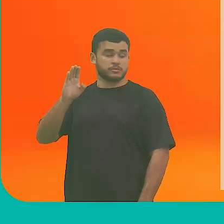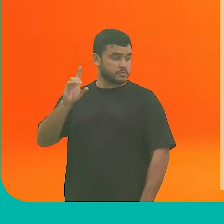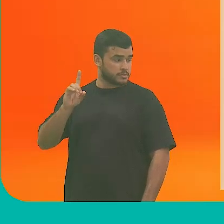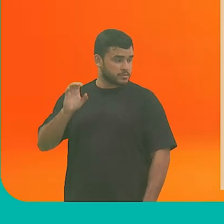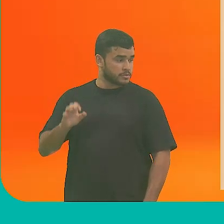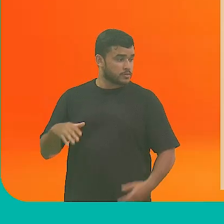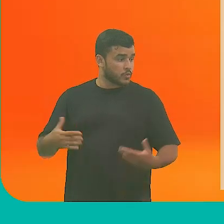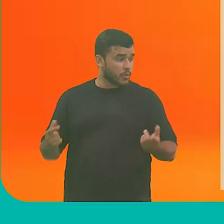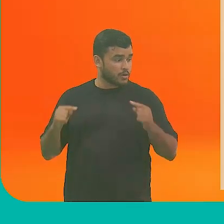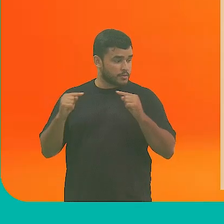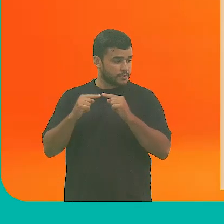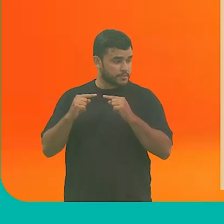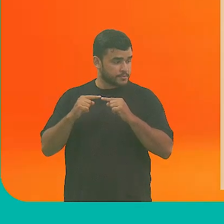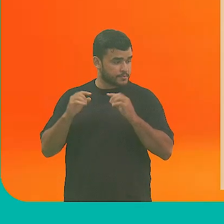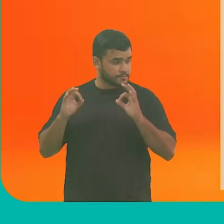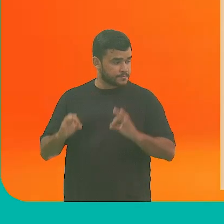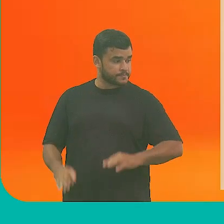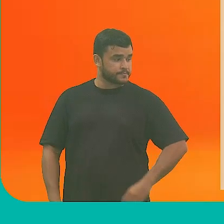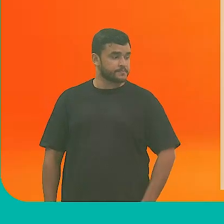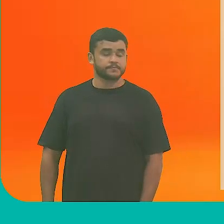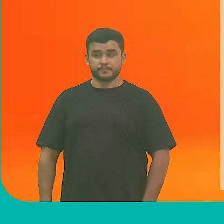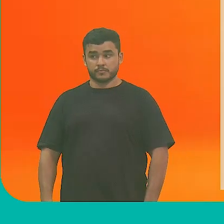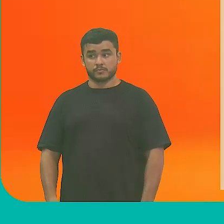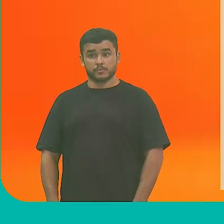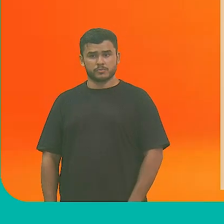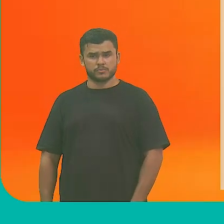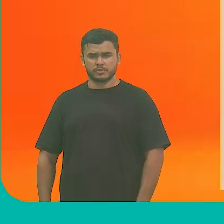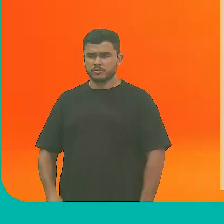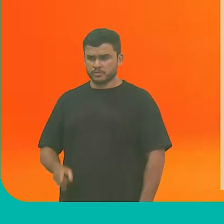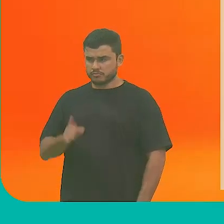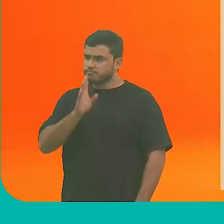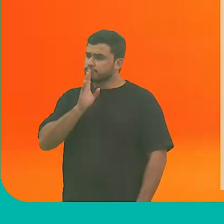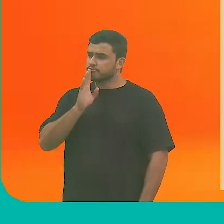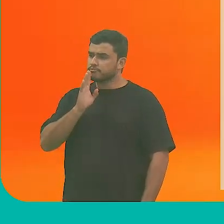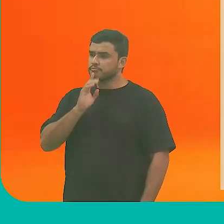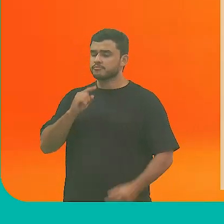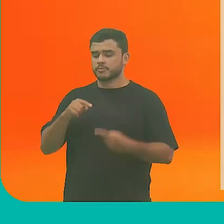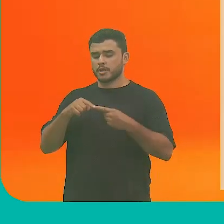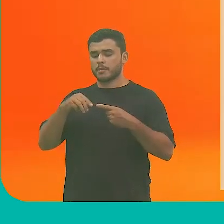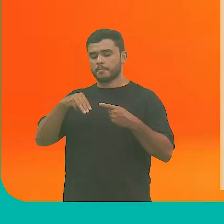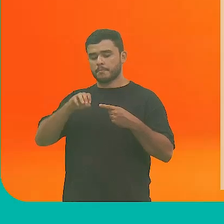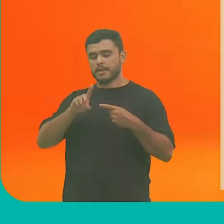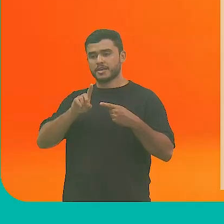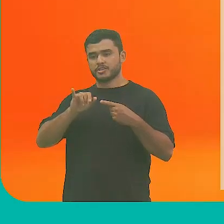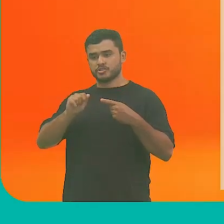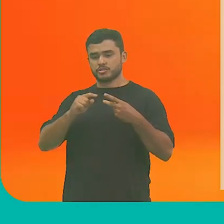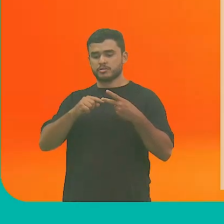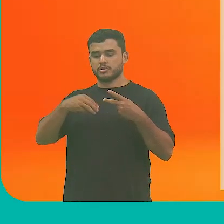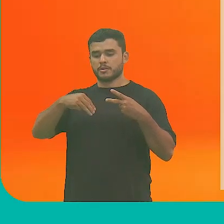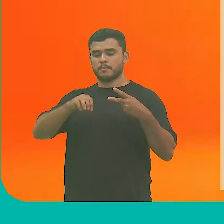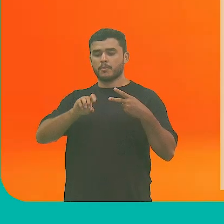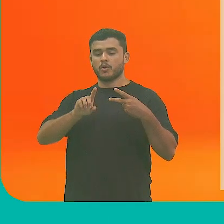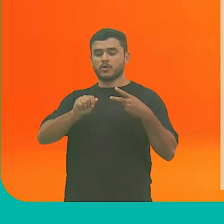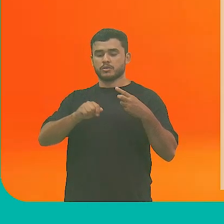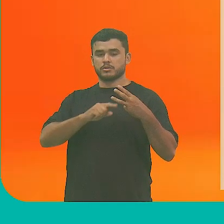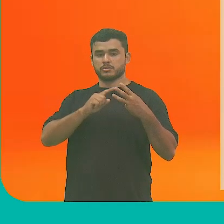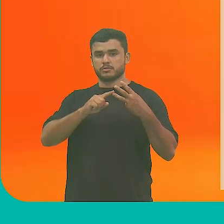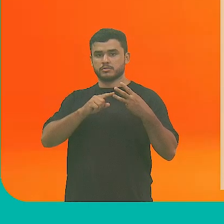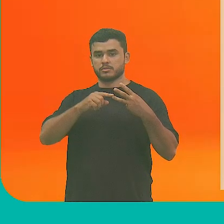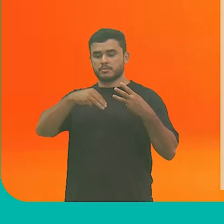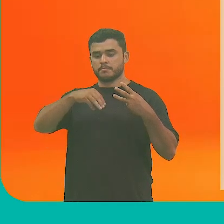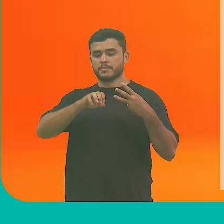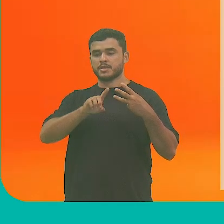cadastrados nessa empresa, obtém-se. Então ele está falando em média, moda e